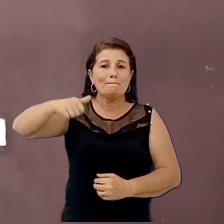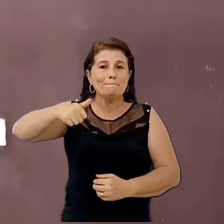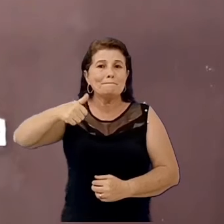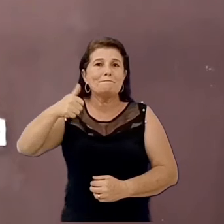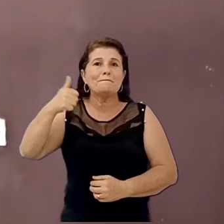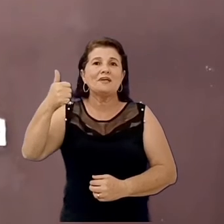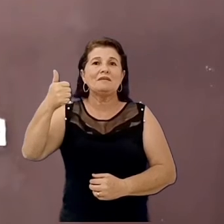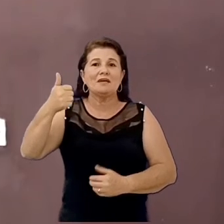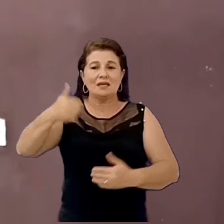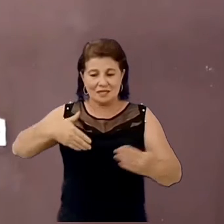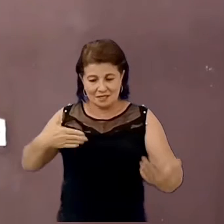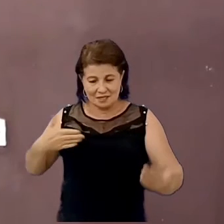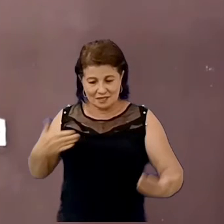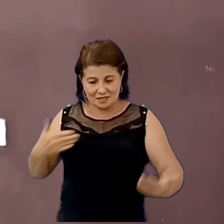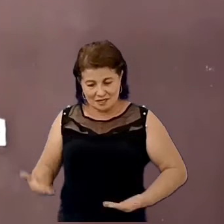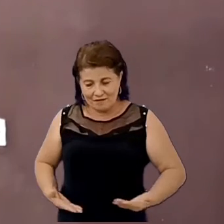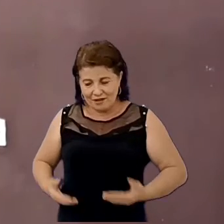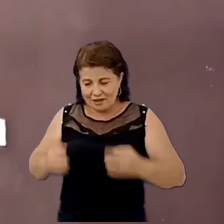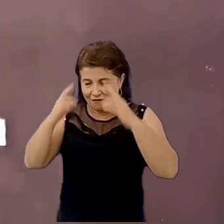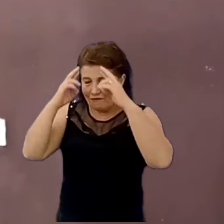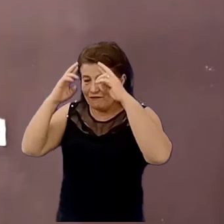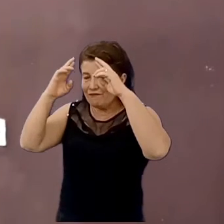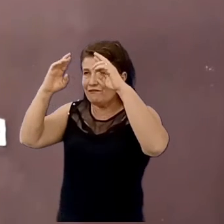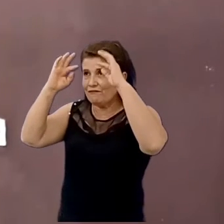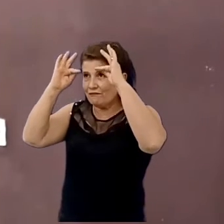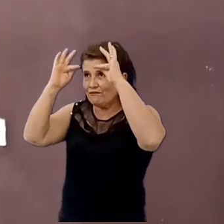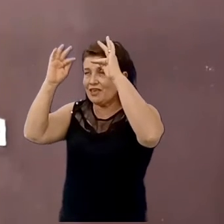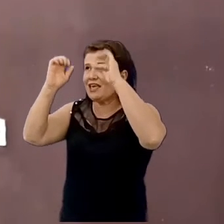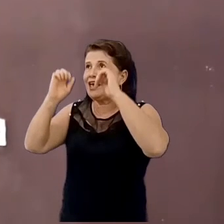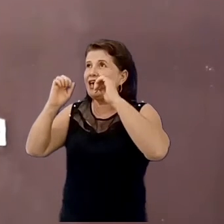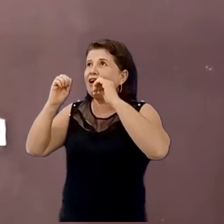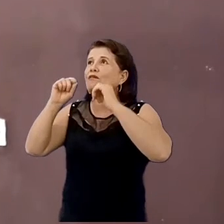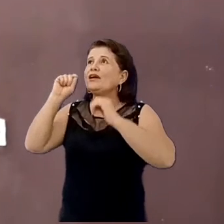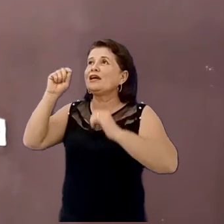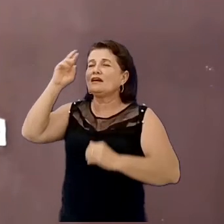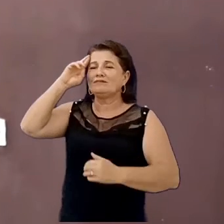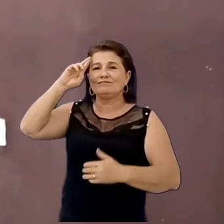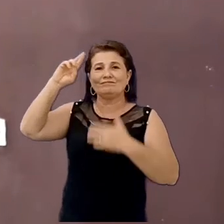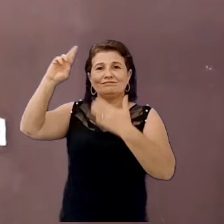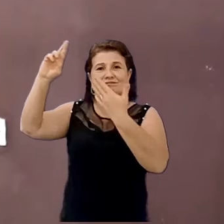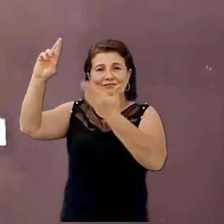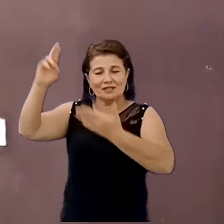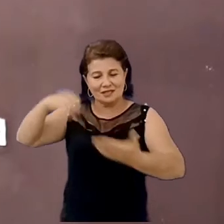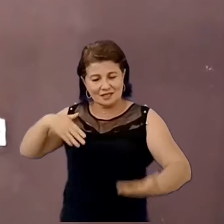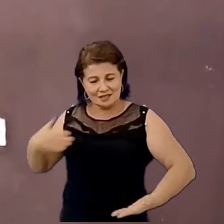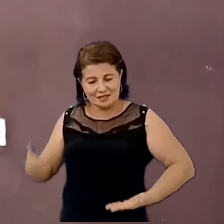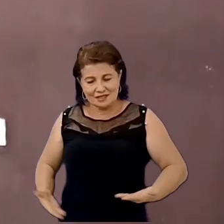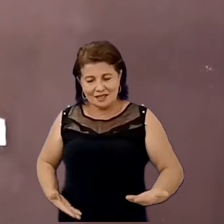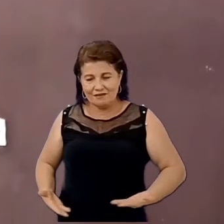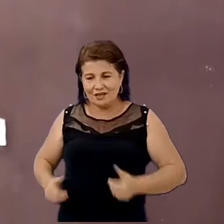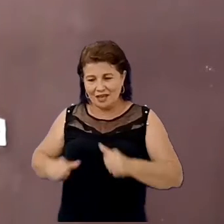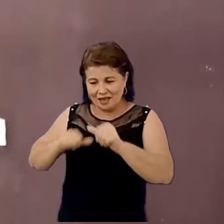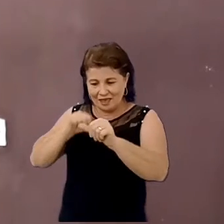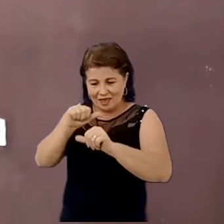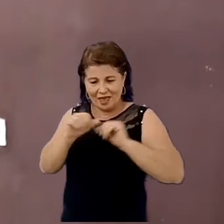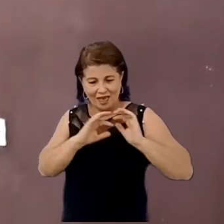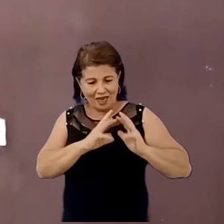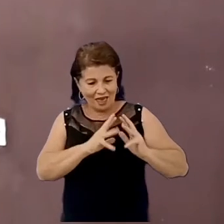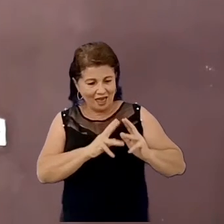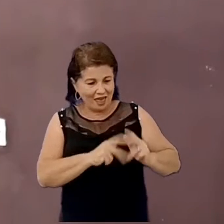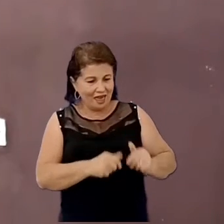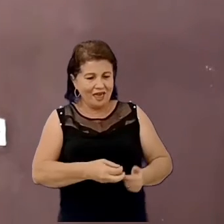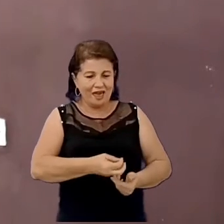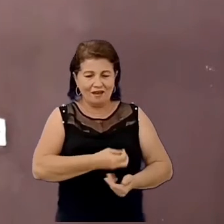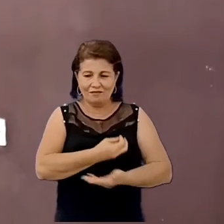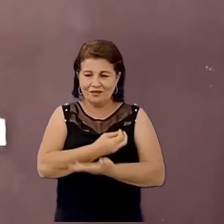Primeiramente, servindo fielmente ao seu Senhor, para que aqueles frutos, aquelas transformações pudessem acontecer na vida do